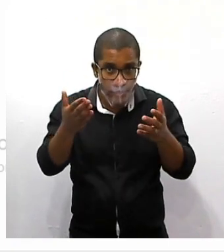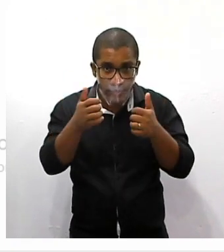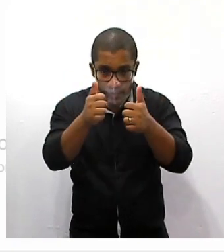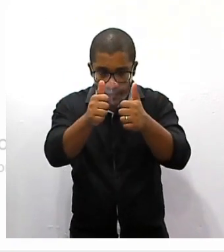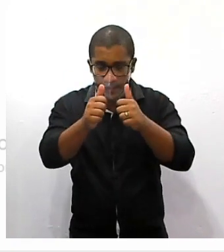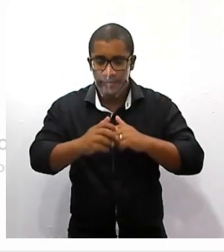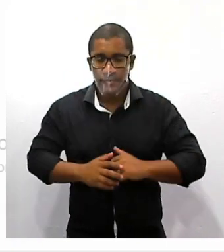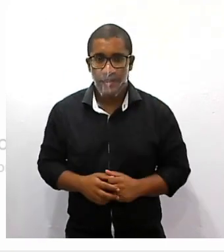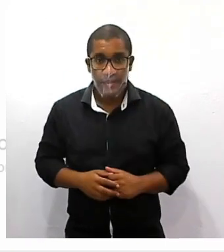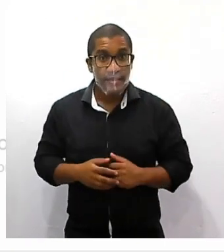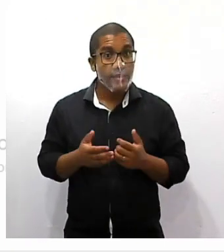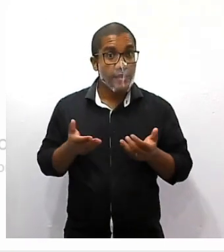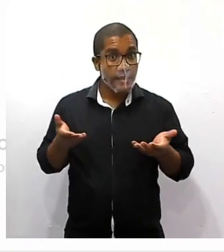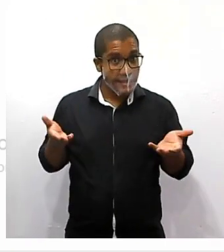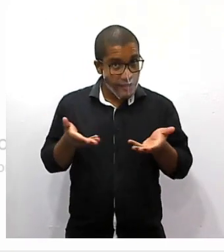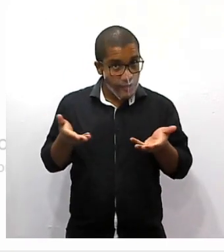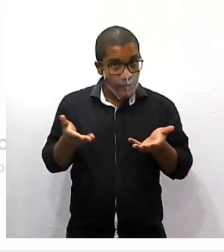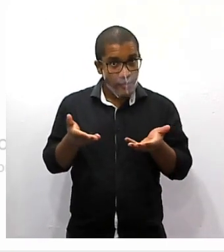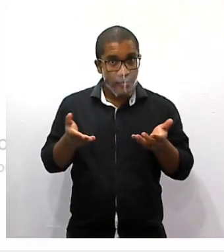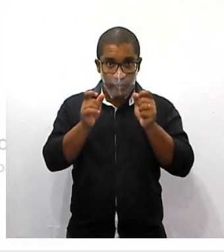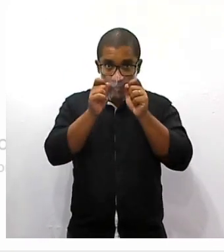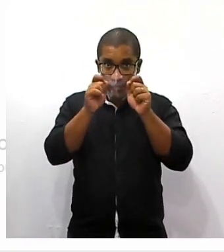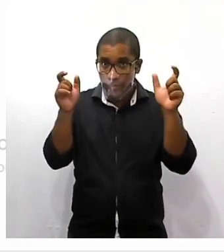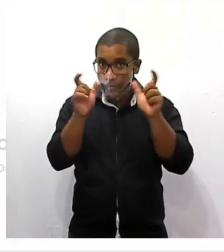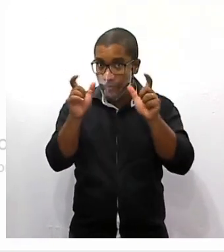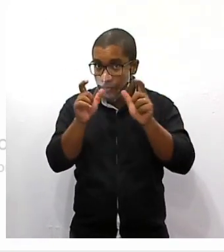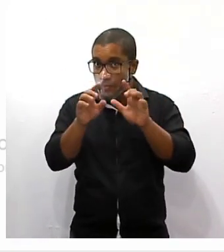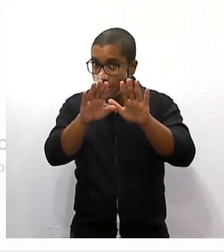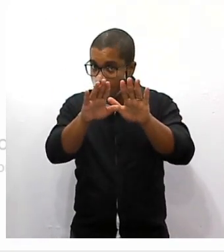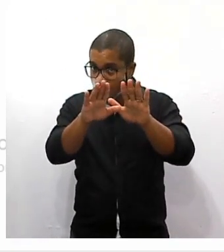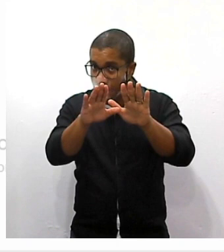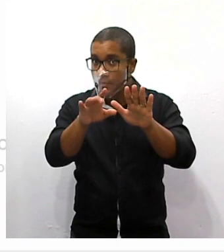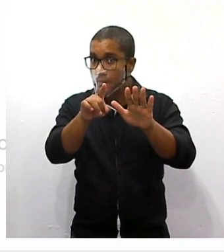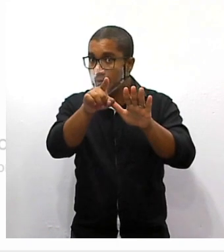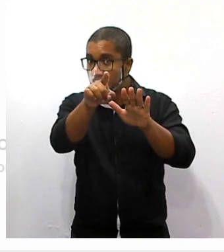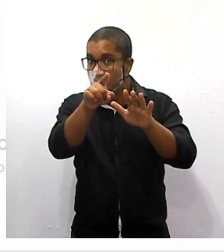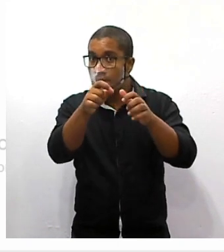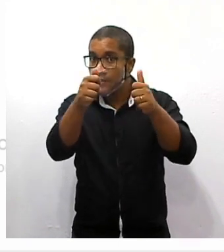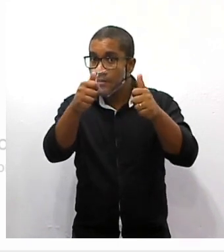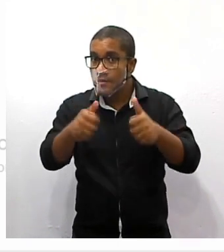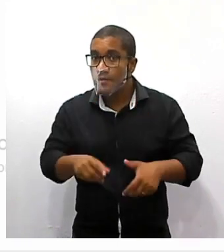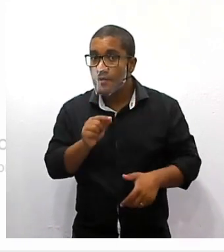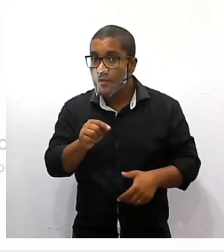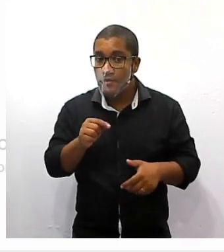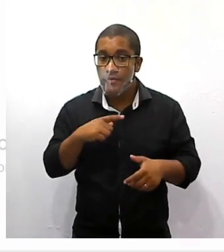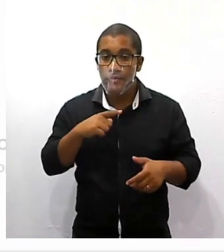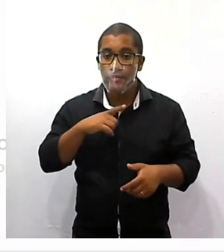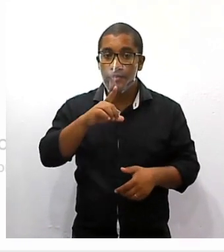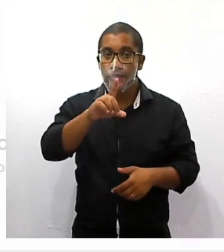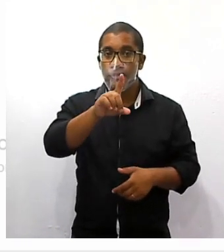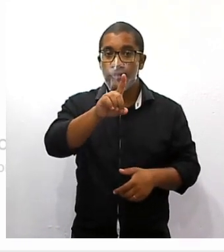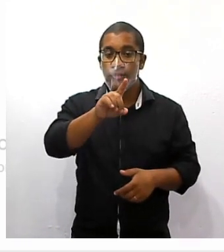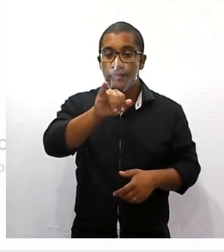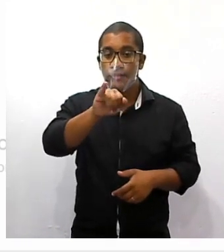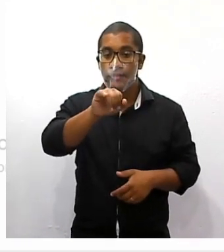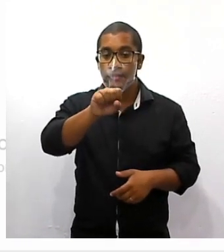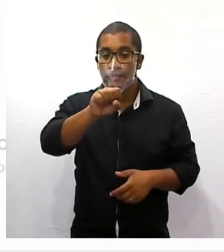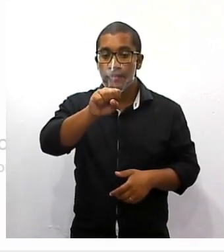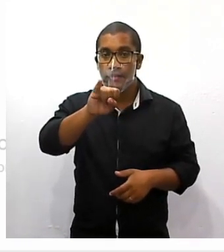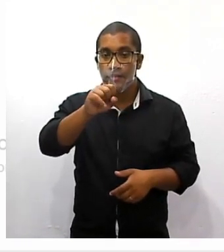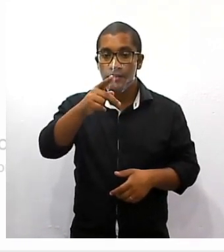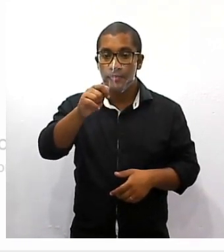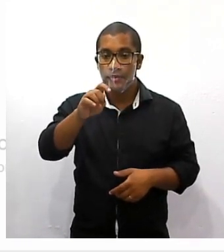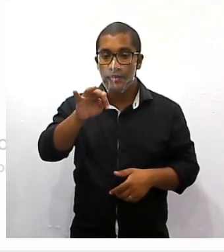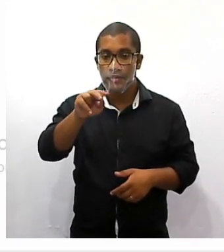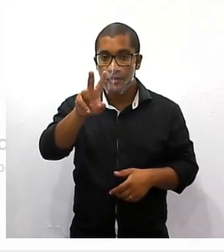Bom, então agora, presta atenção. Você que está aí na sua casa, a gente vai falar do sistema dissipativo. Betinho, puxa para mim, Betinho. Betinho, vem